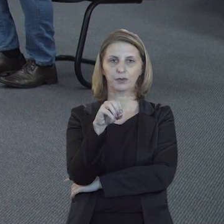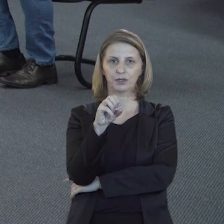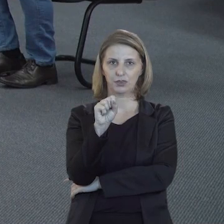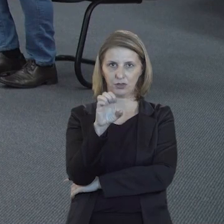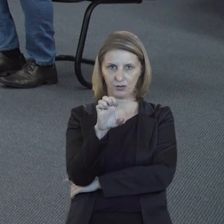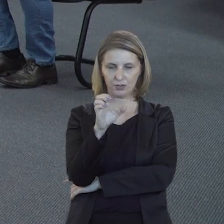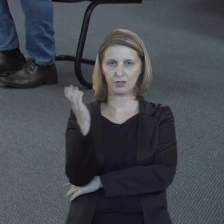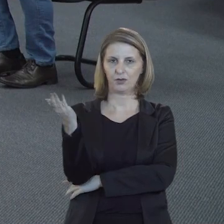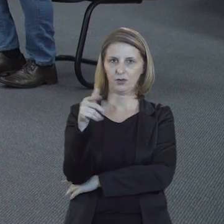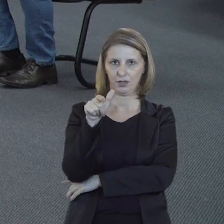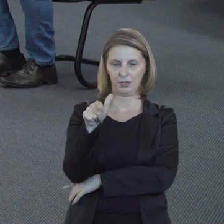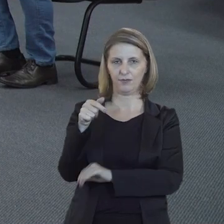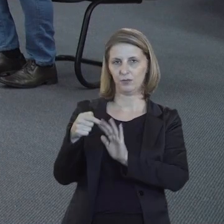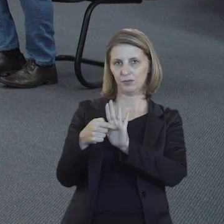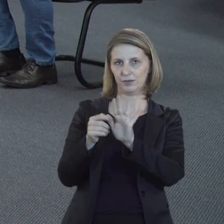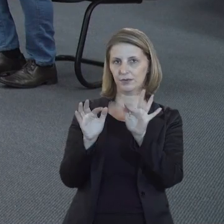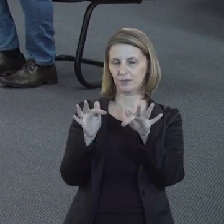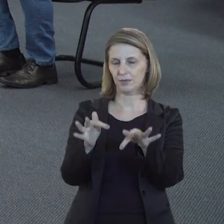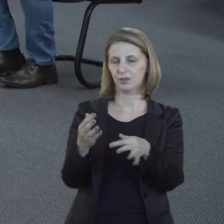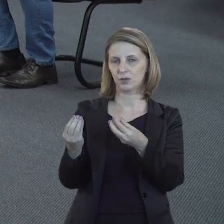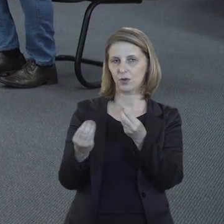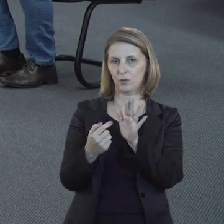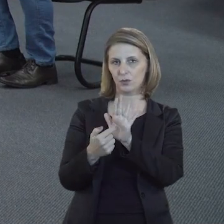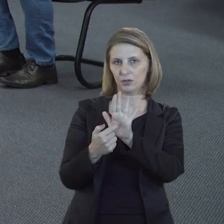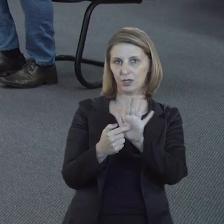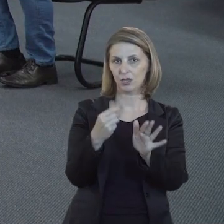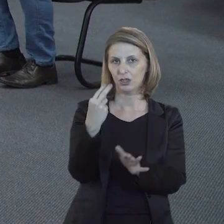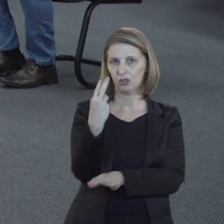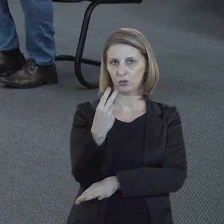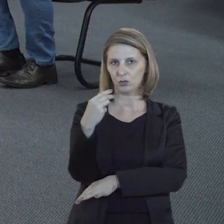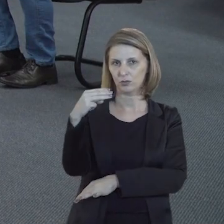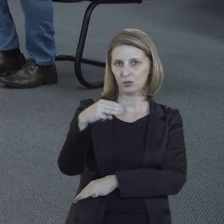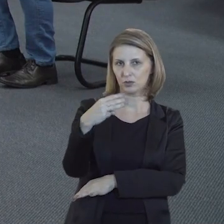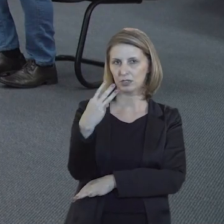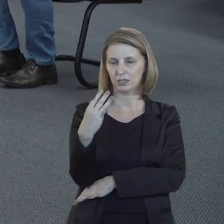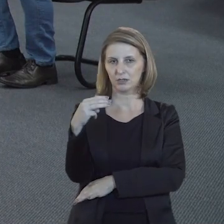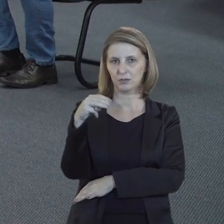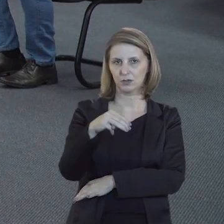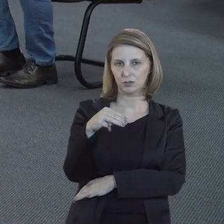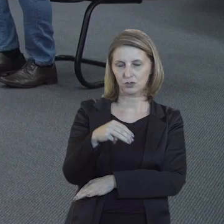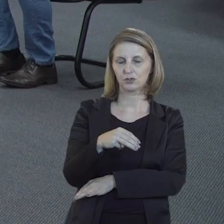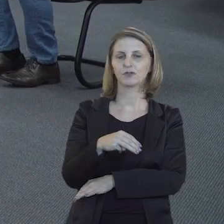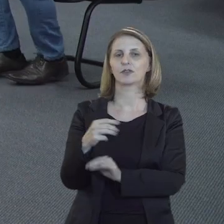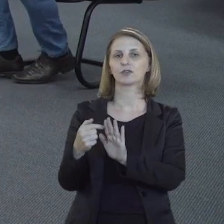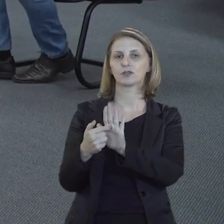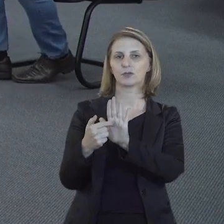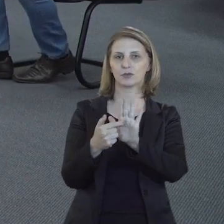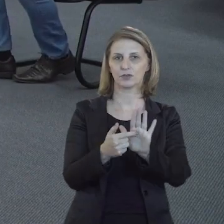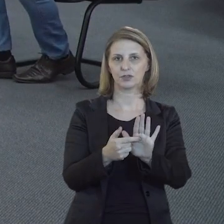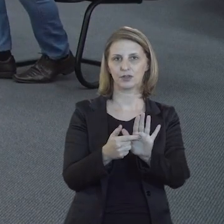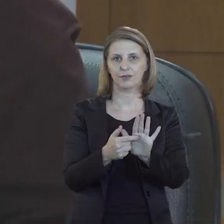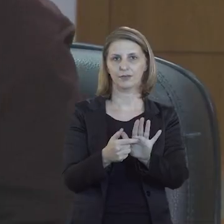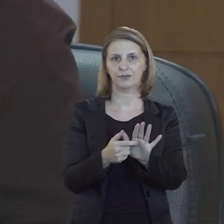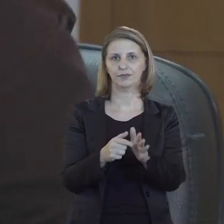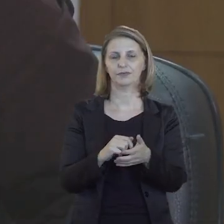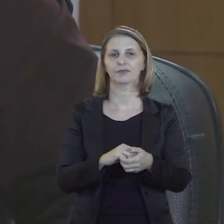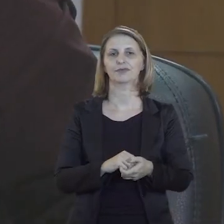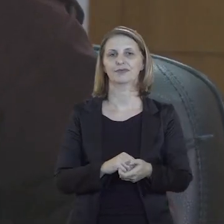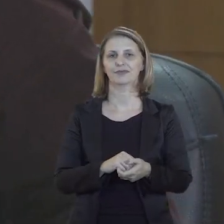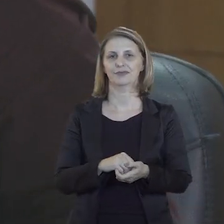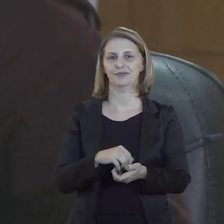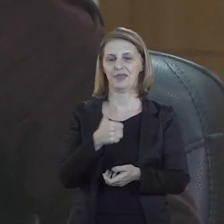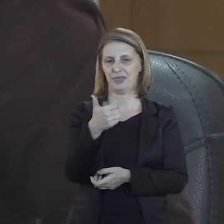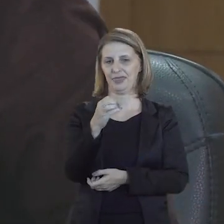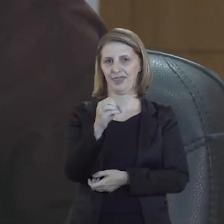da meditação, e queria que ele conduzisse o encerramento agora, né? São 2 minutinhos ou 3 minutinhos, né, Alexandre?